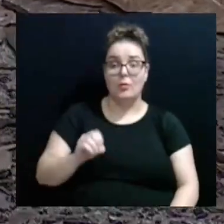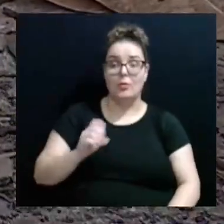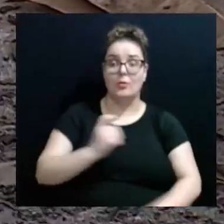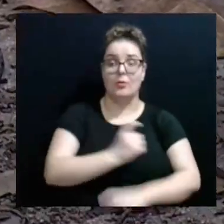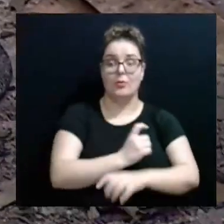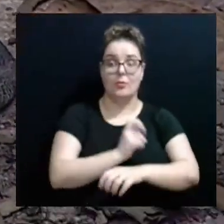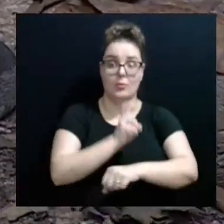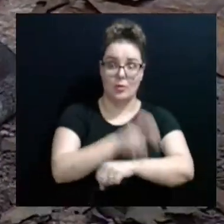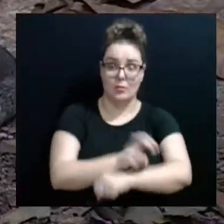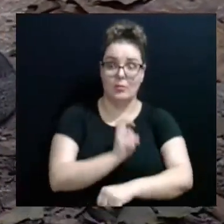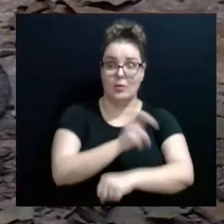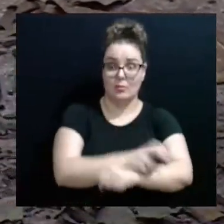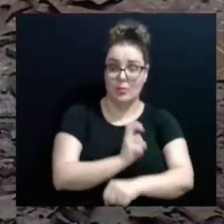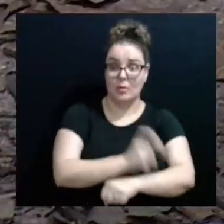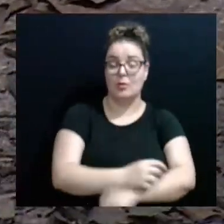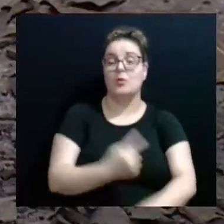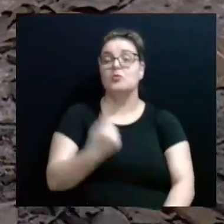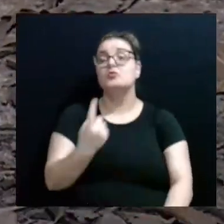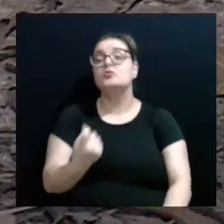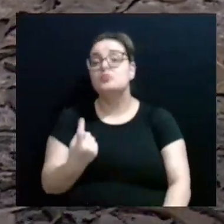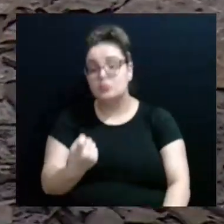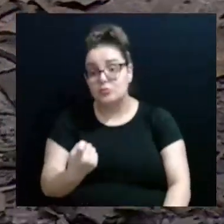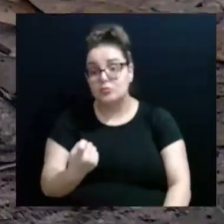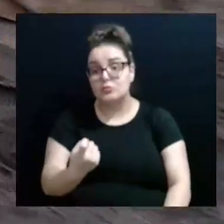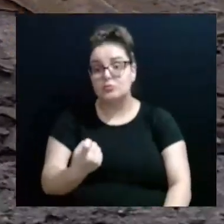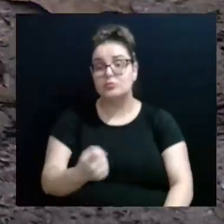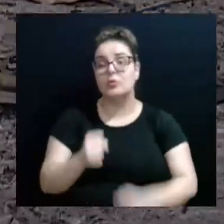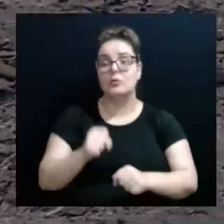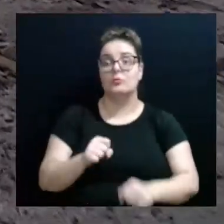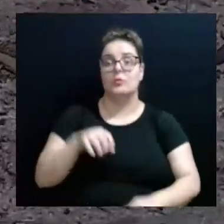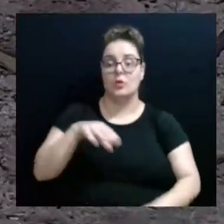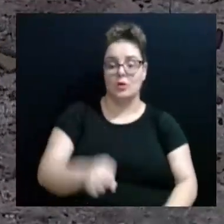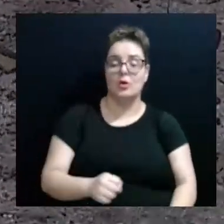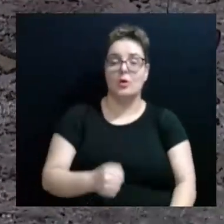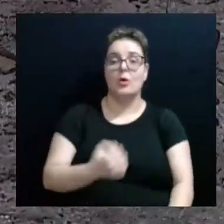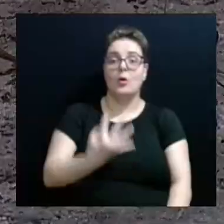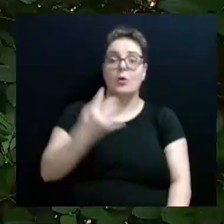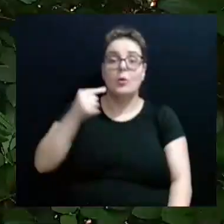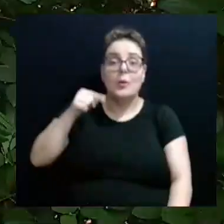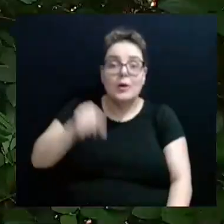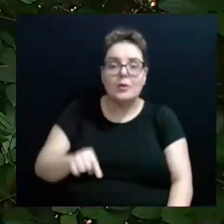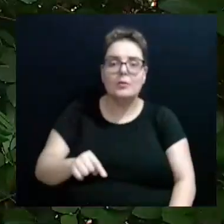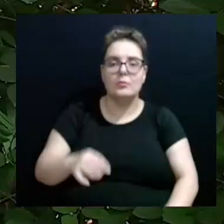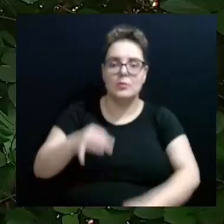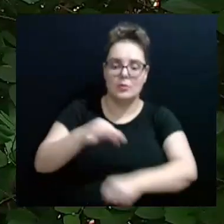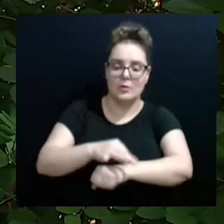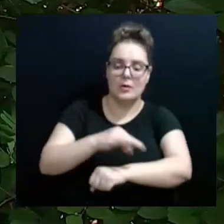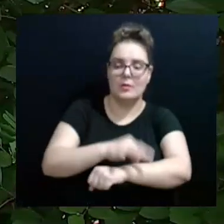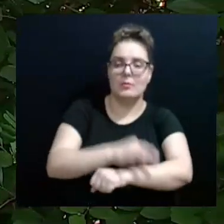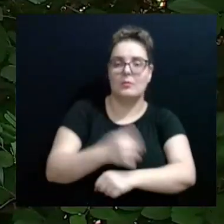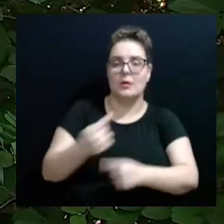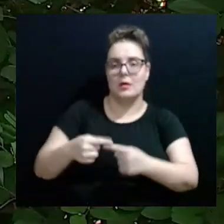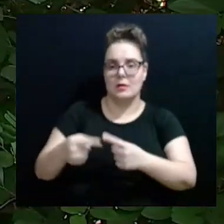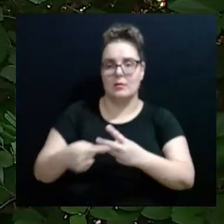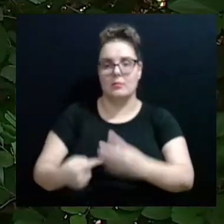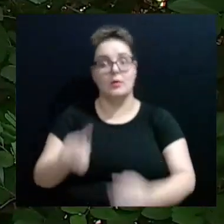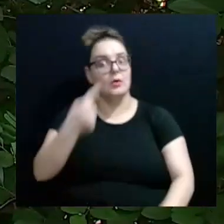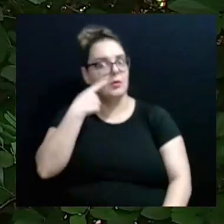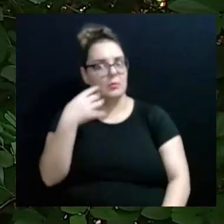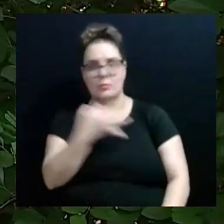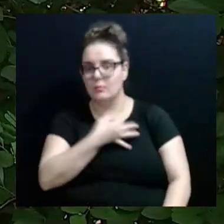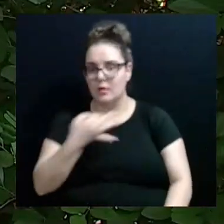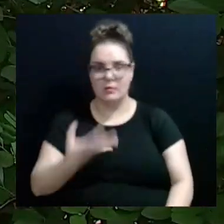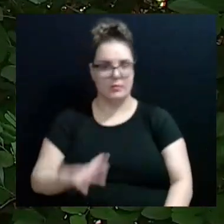Um único gambá adulto pode comer até 4.000 carrapatos por semana. Então, olha como eles são incríveis, né? Eles